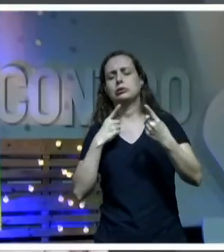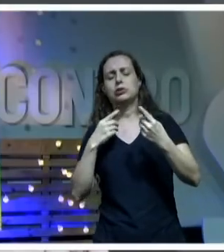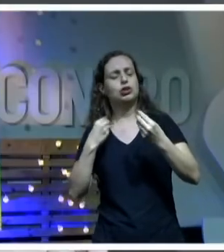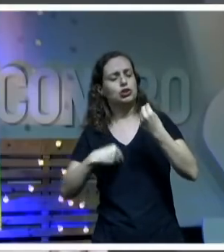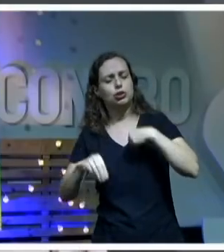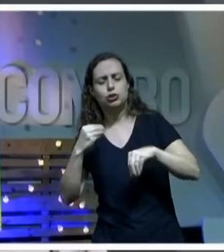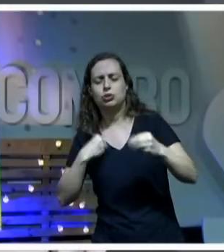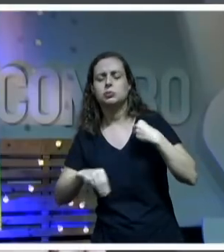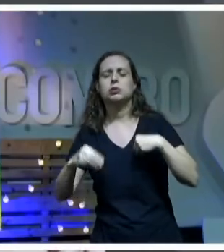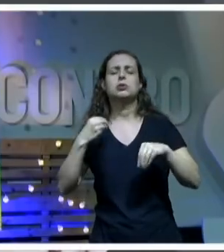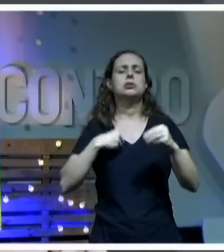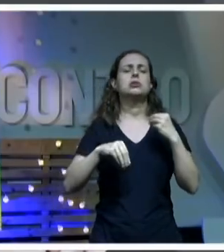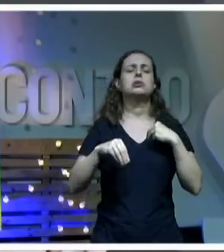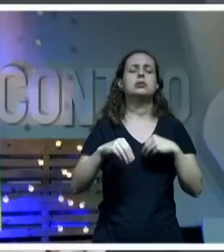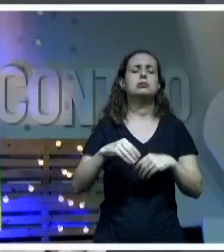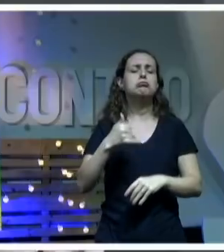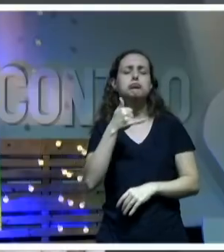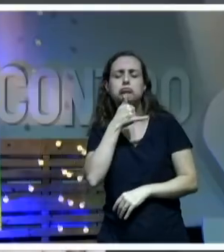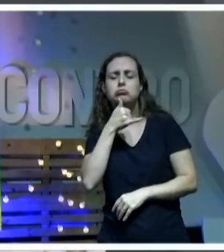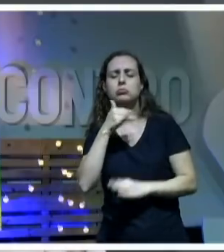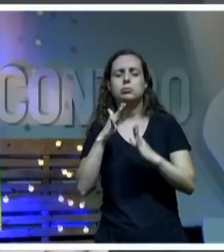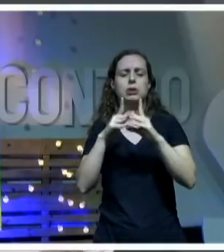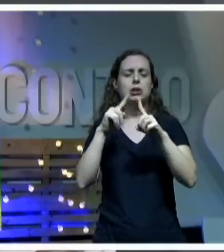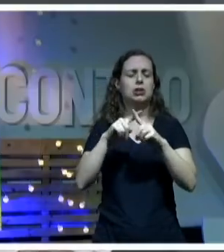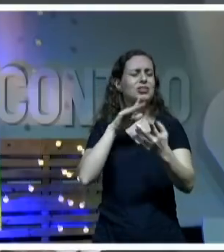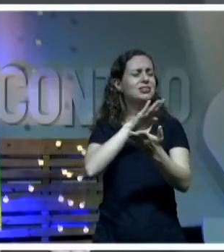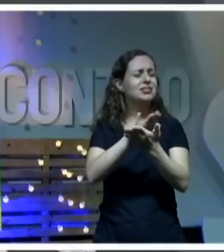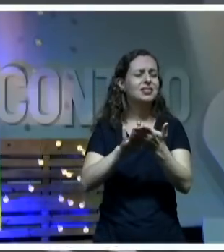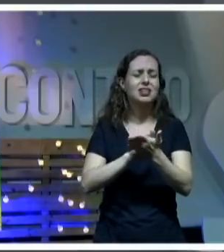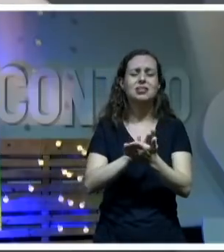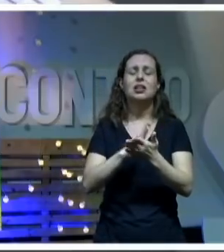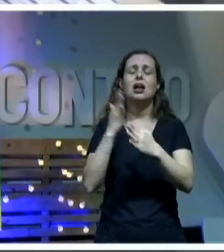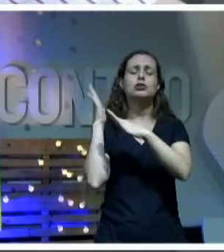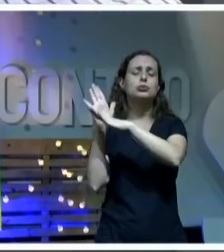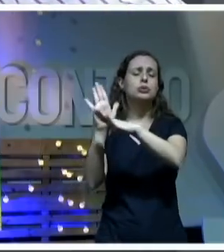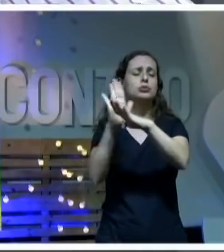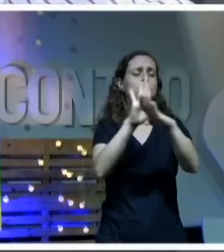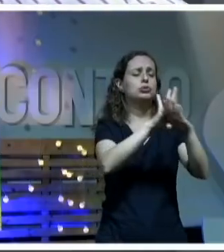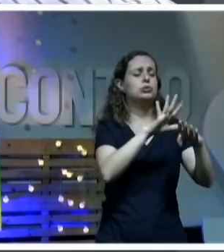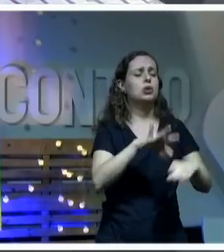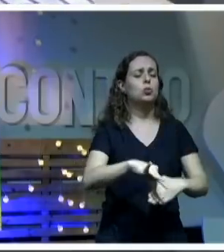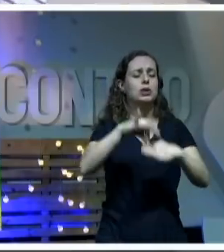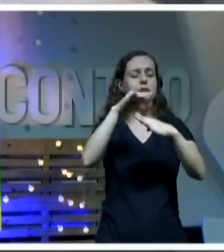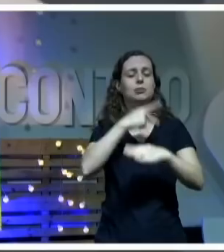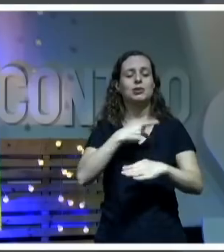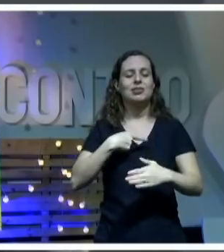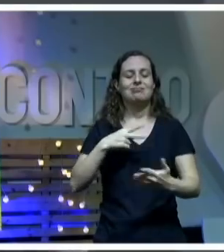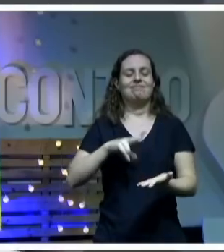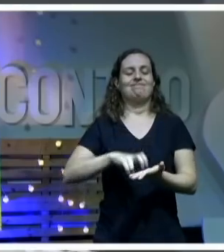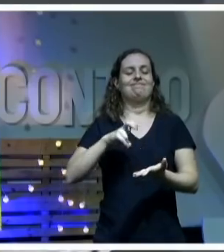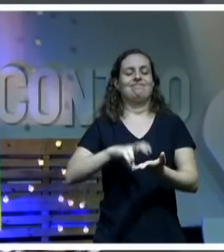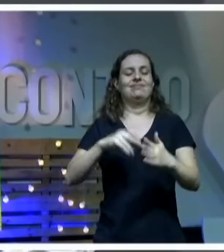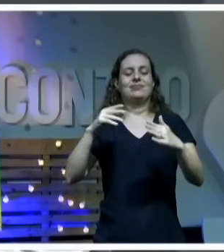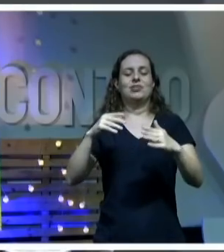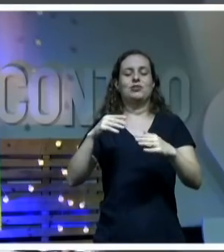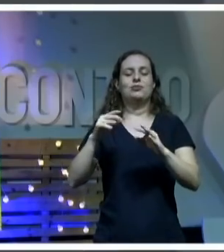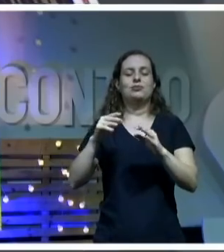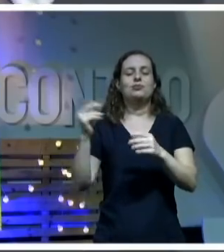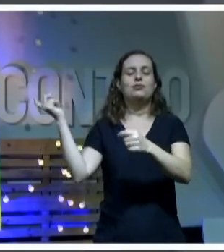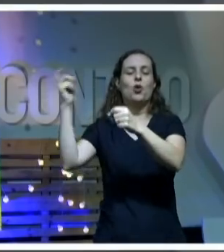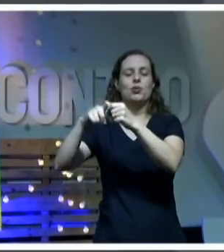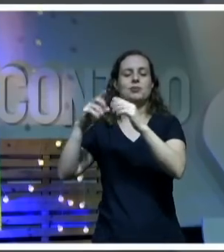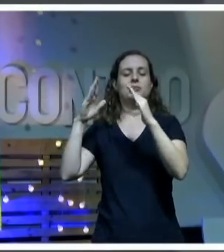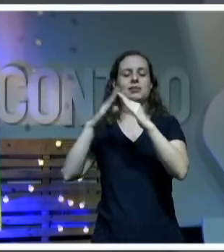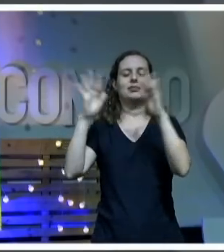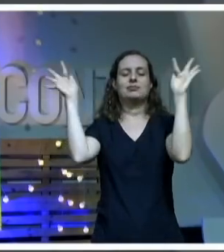tristeza e desapontamento da igreja ajuda os meus irmãos sair daqui animados é a minha oração